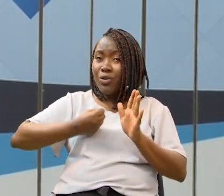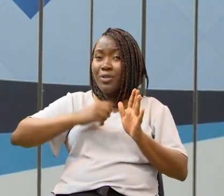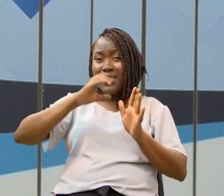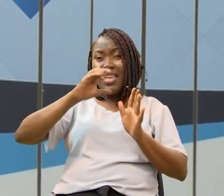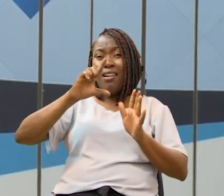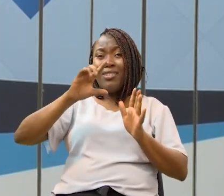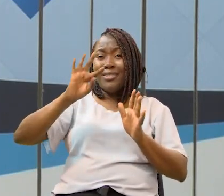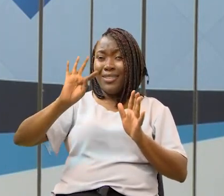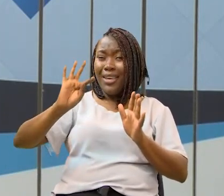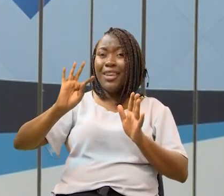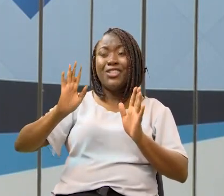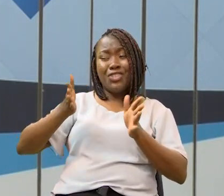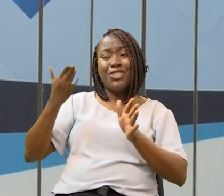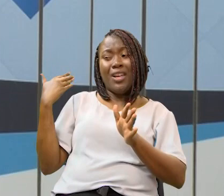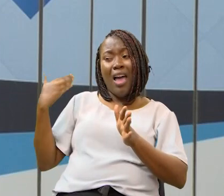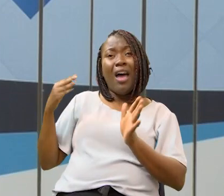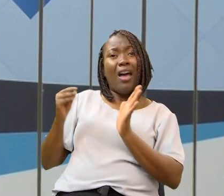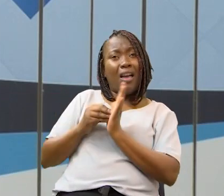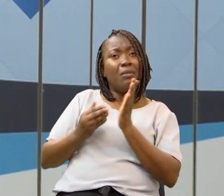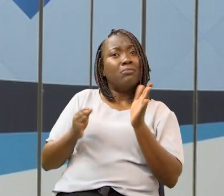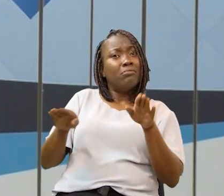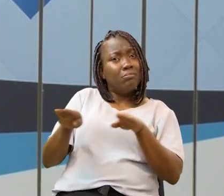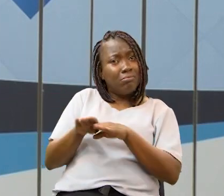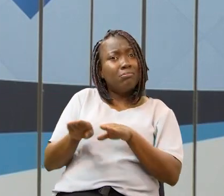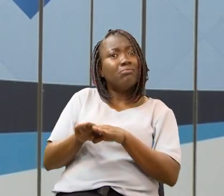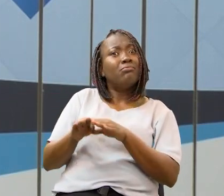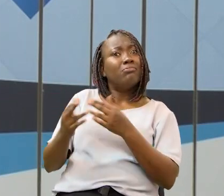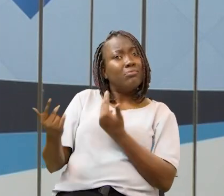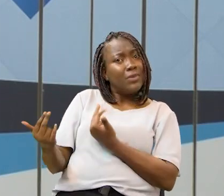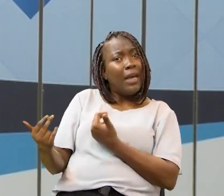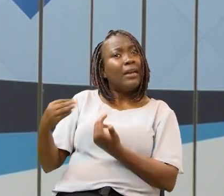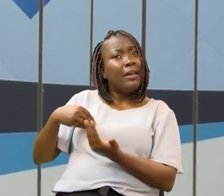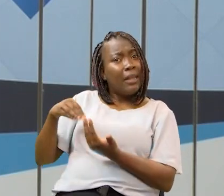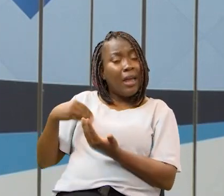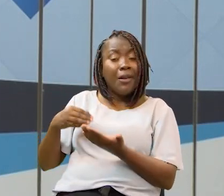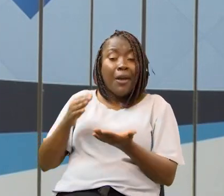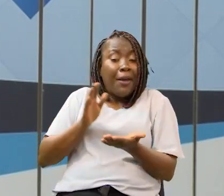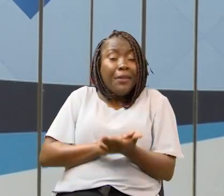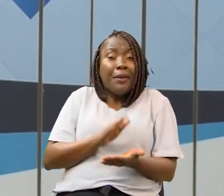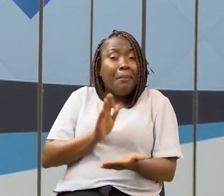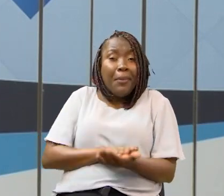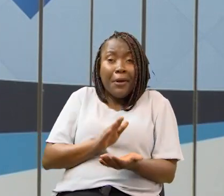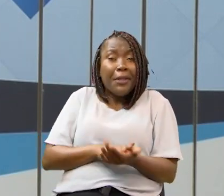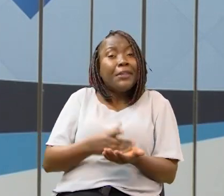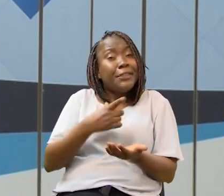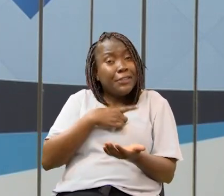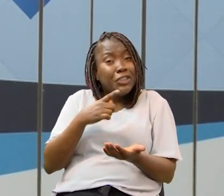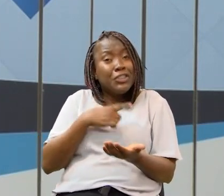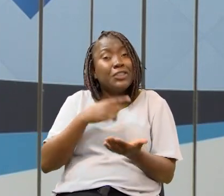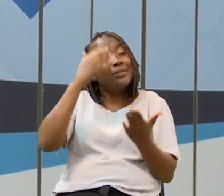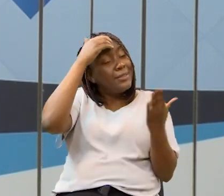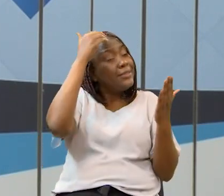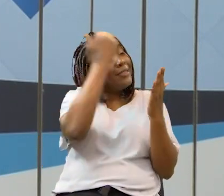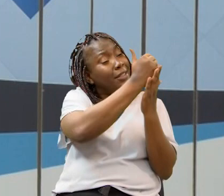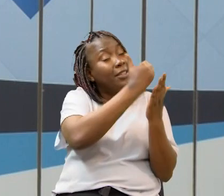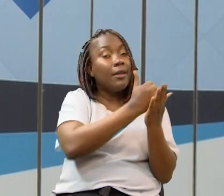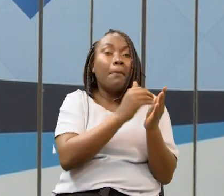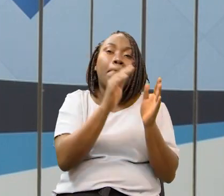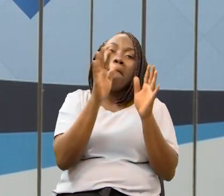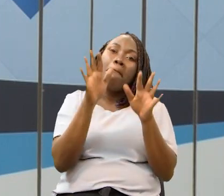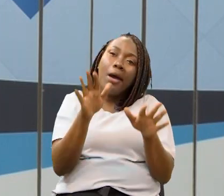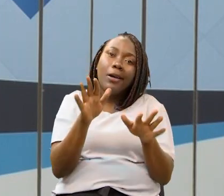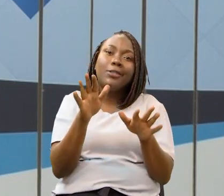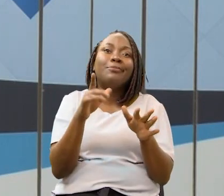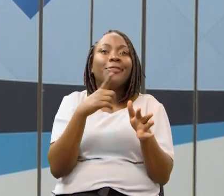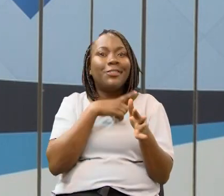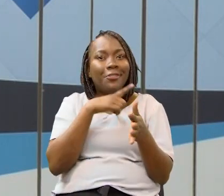já, né, existia a equiparação salarial e tudo mais, que essas demandas existissem e fossem seguidas, né?